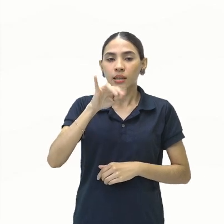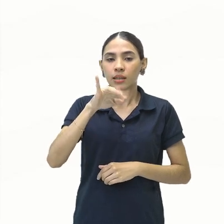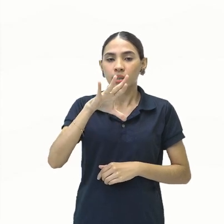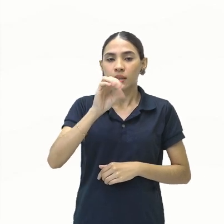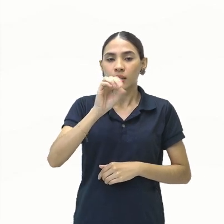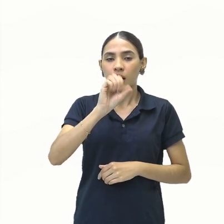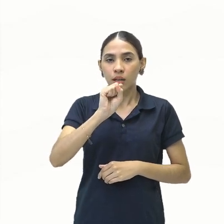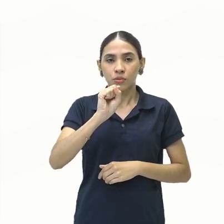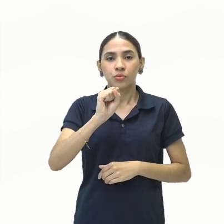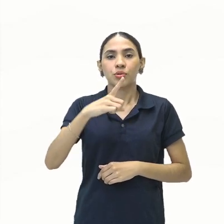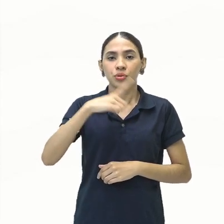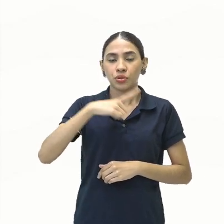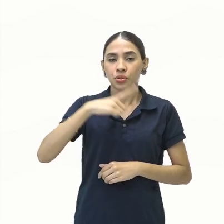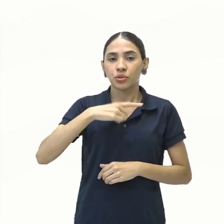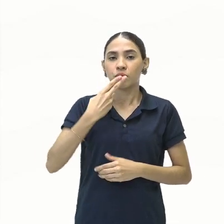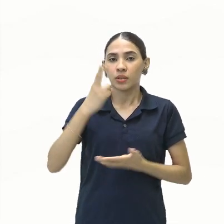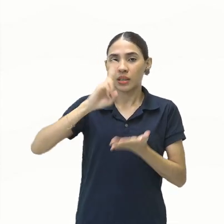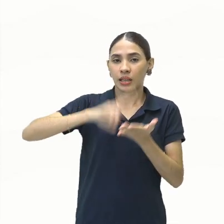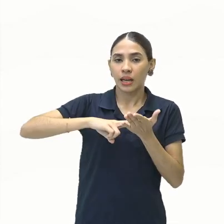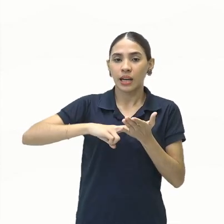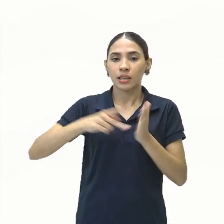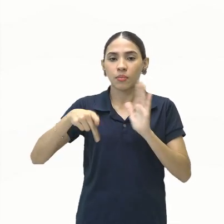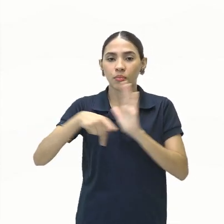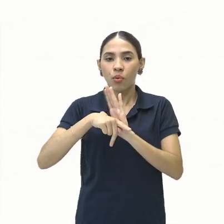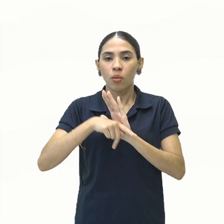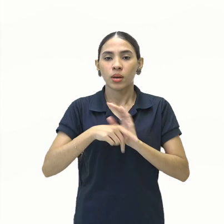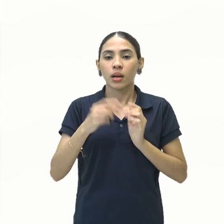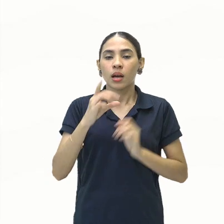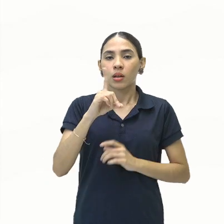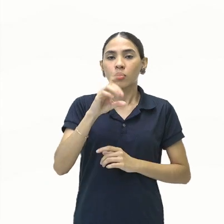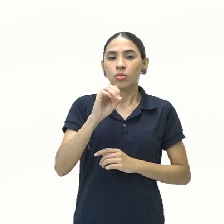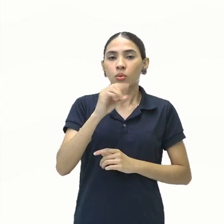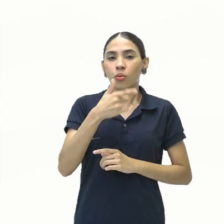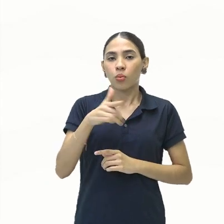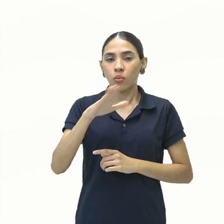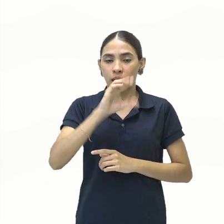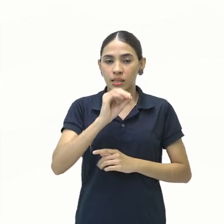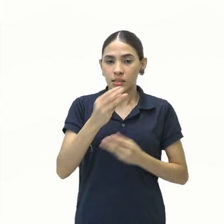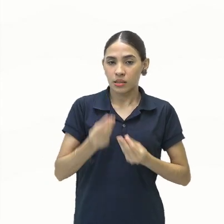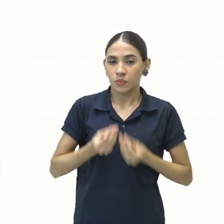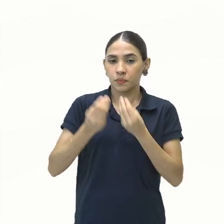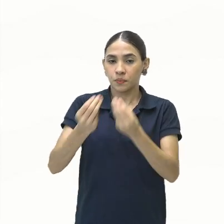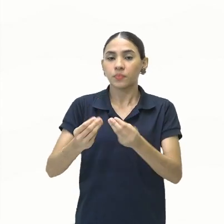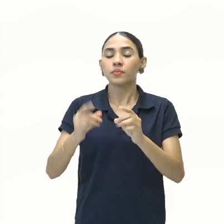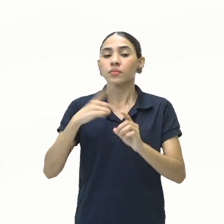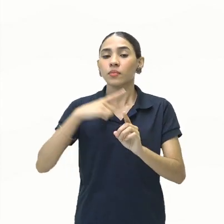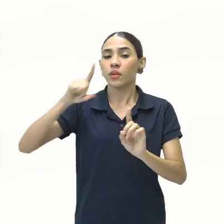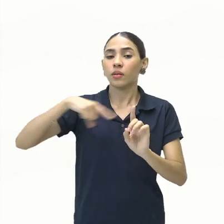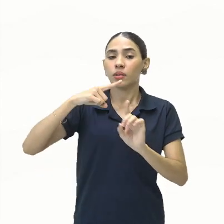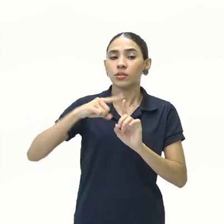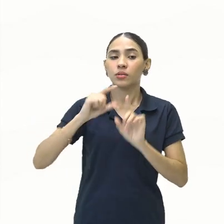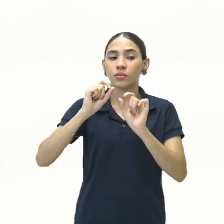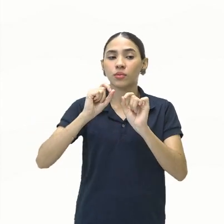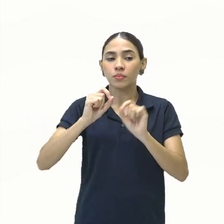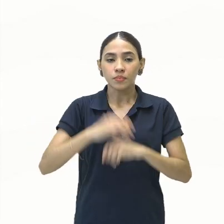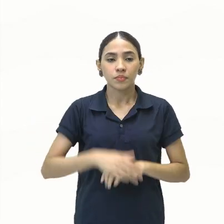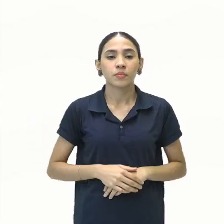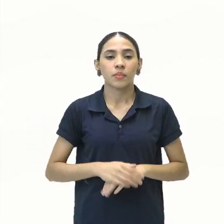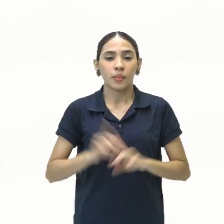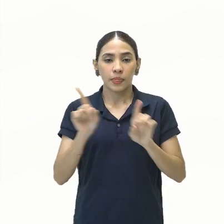terra através de uma carta chamada Carta de Doação. E eles tinham o objetivo